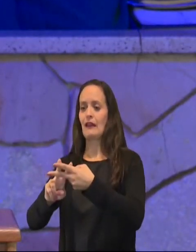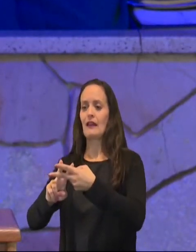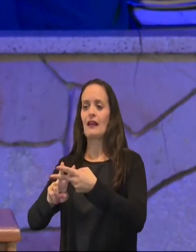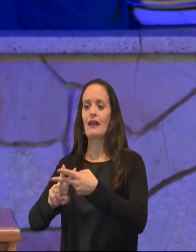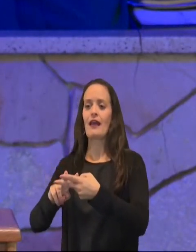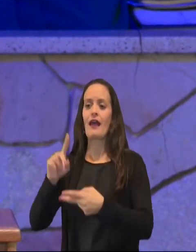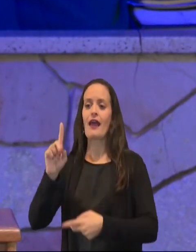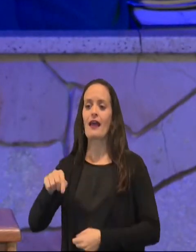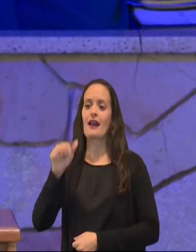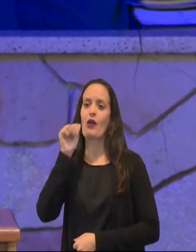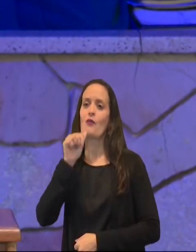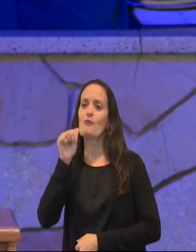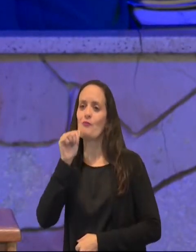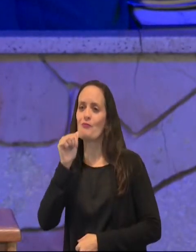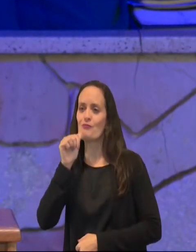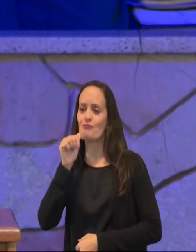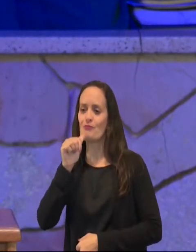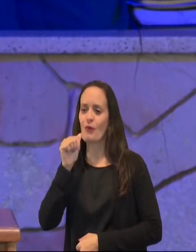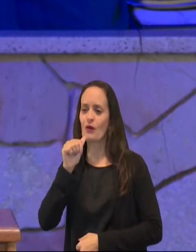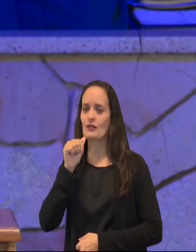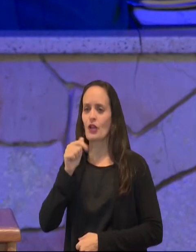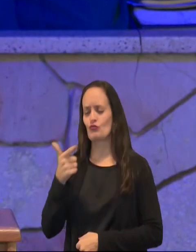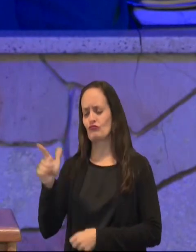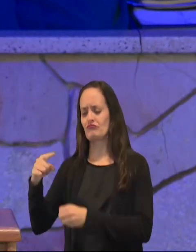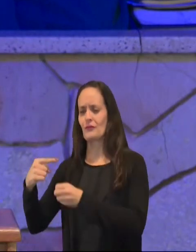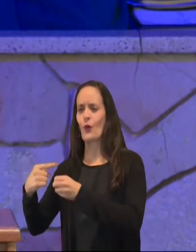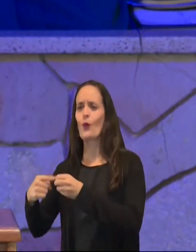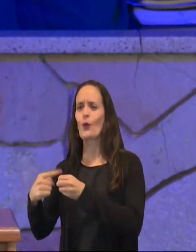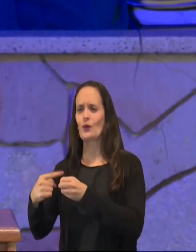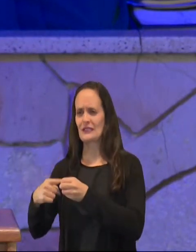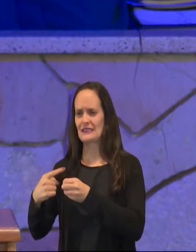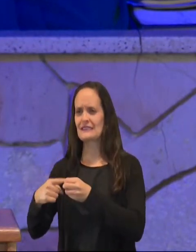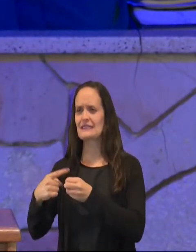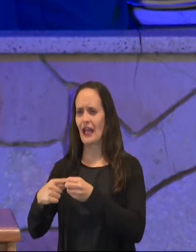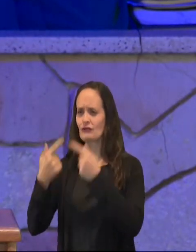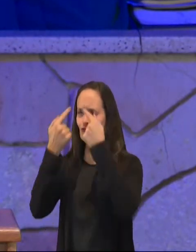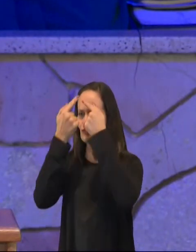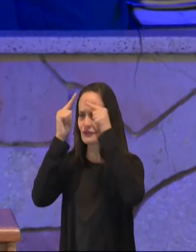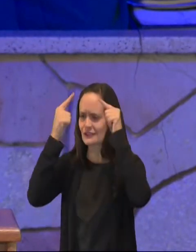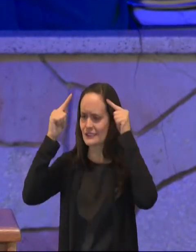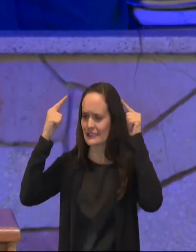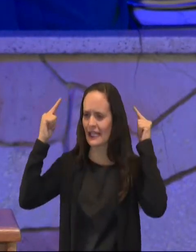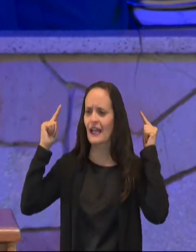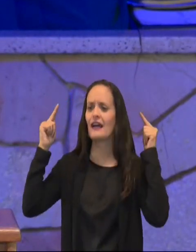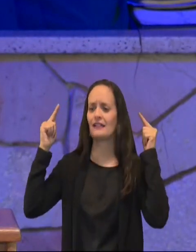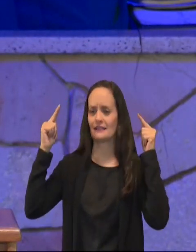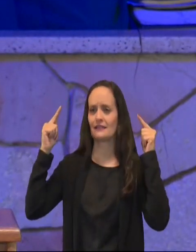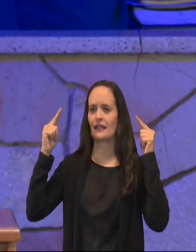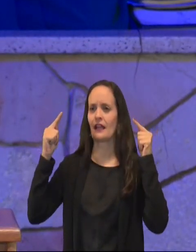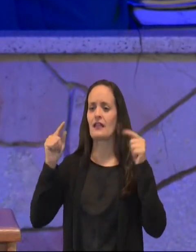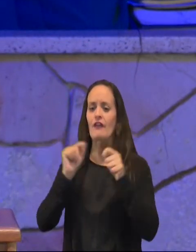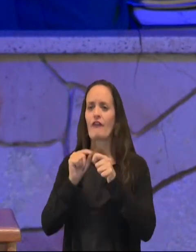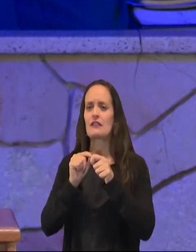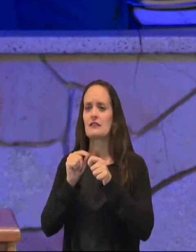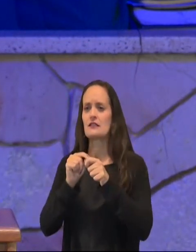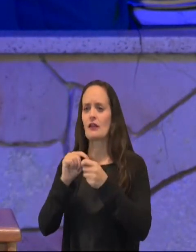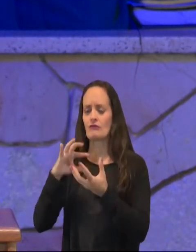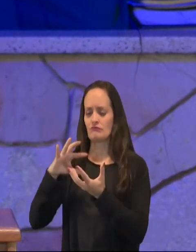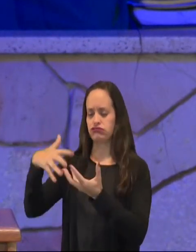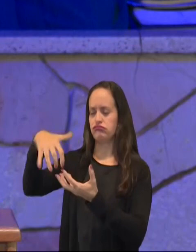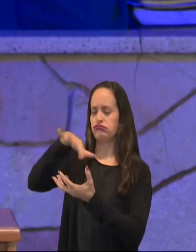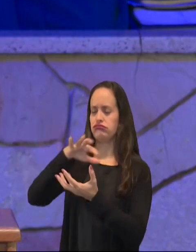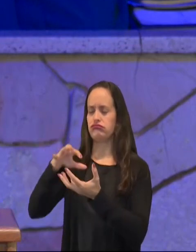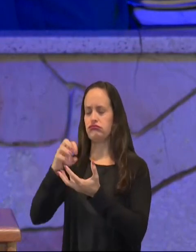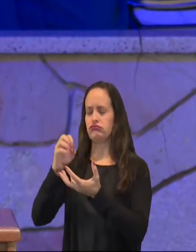uma pitonisa, de Piton, portanto grega, e tinha o hábito de fazer adivinhações,